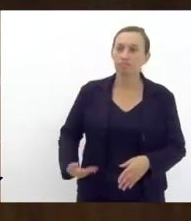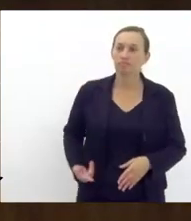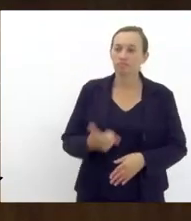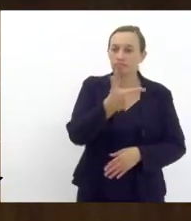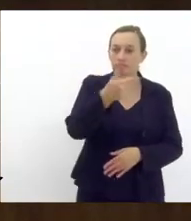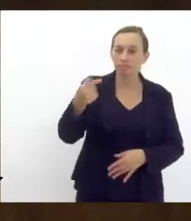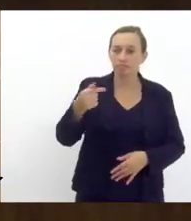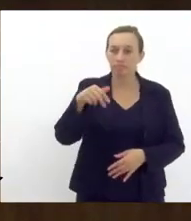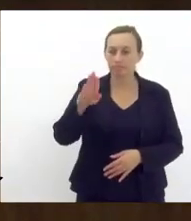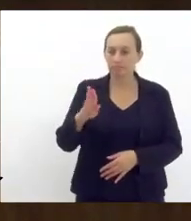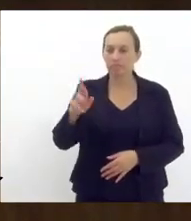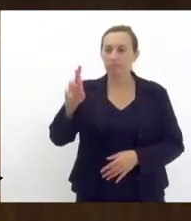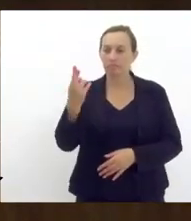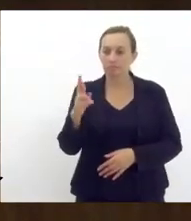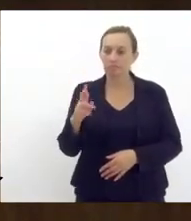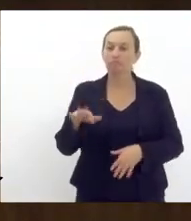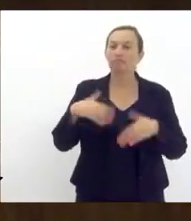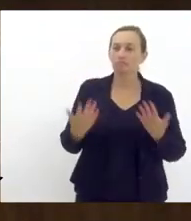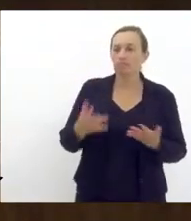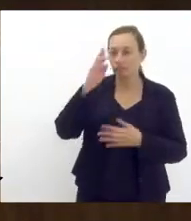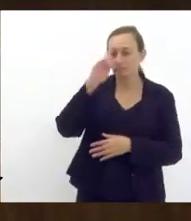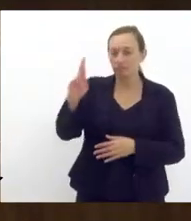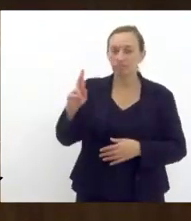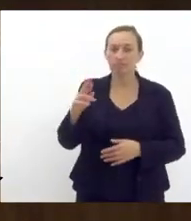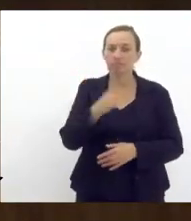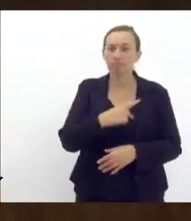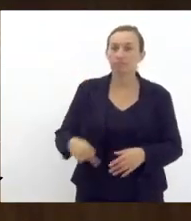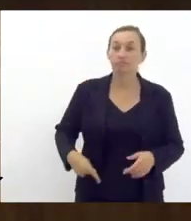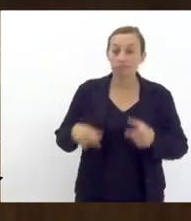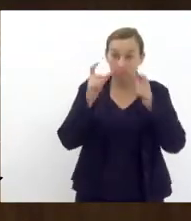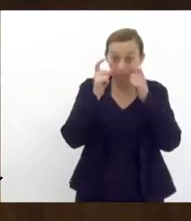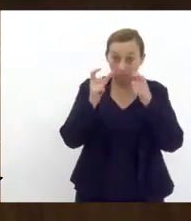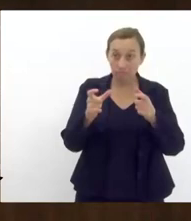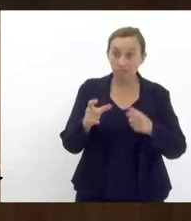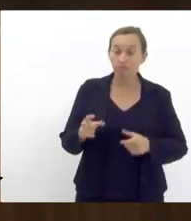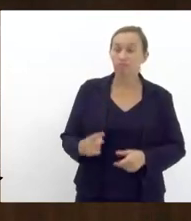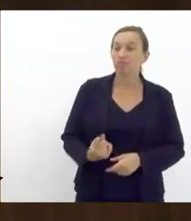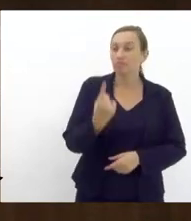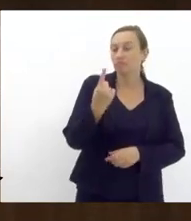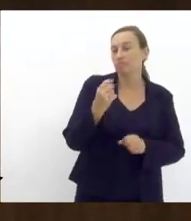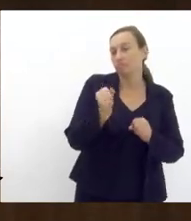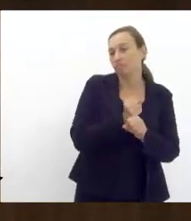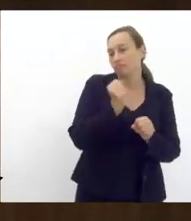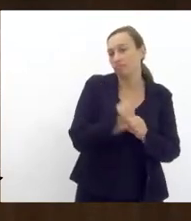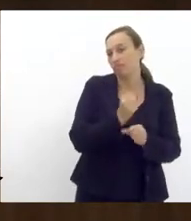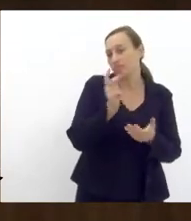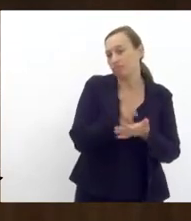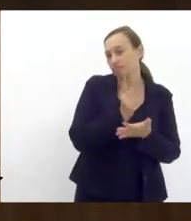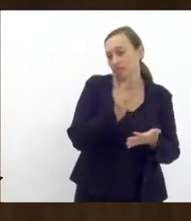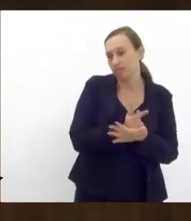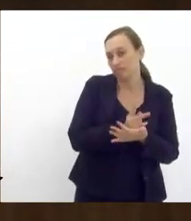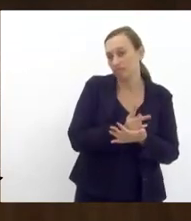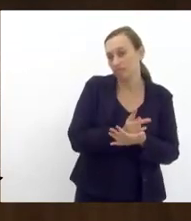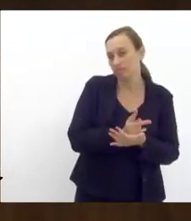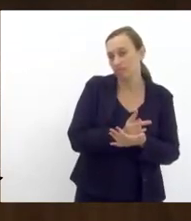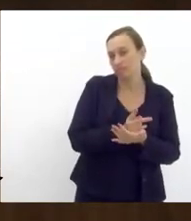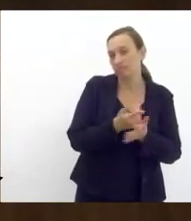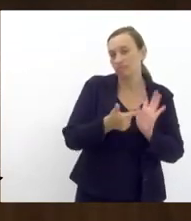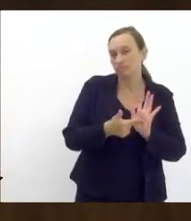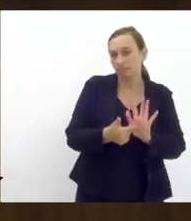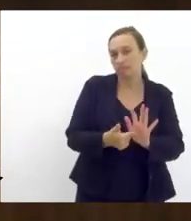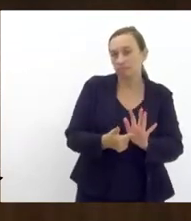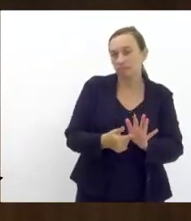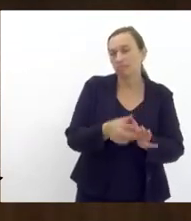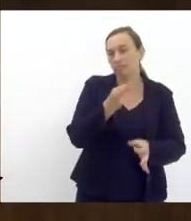bilhões e aí senhor presidente me chama muita atenção que uma das obras irregulares apontadas